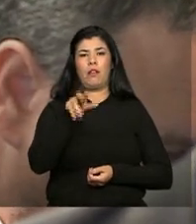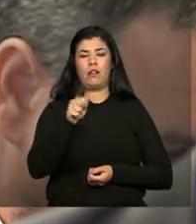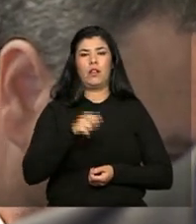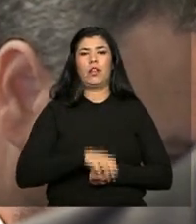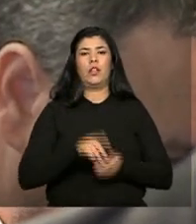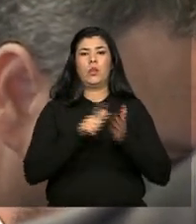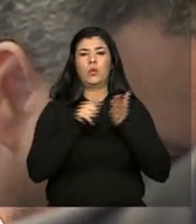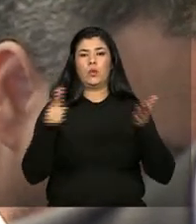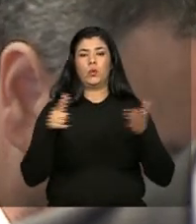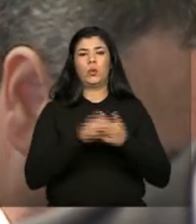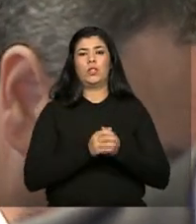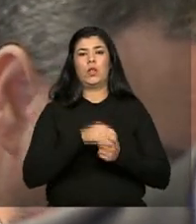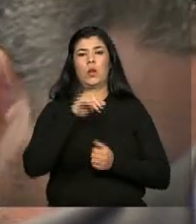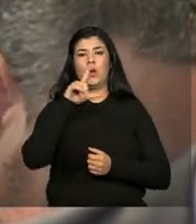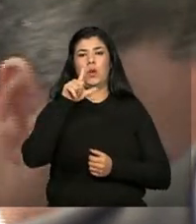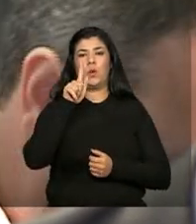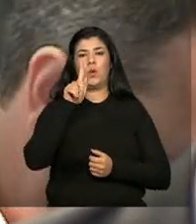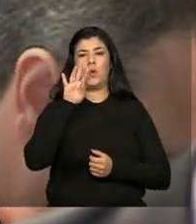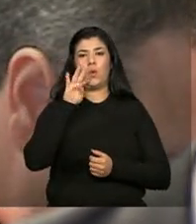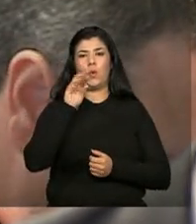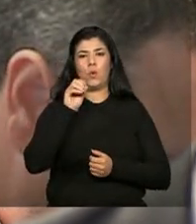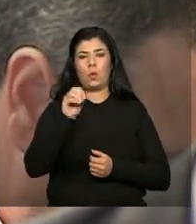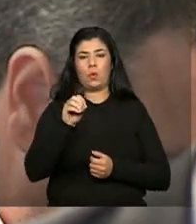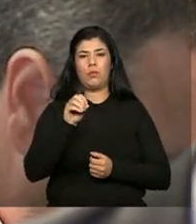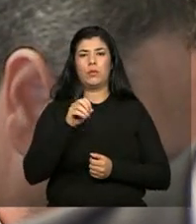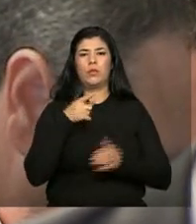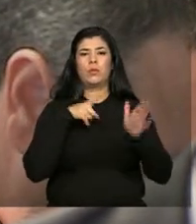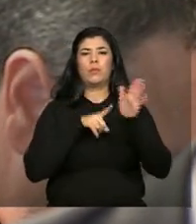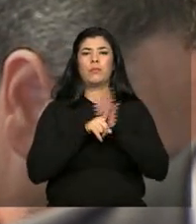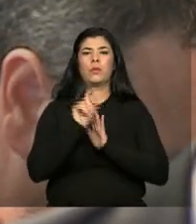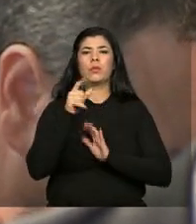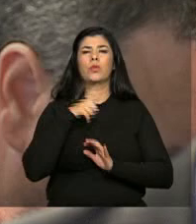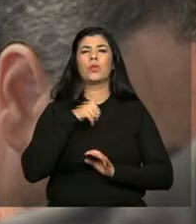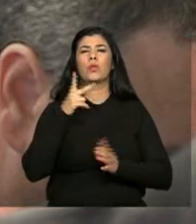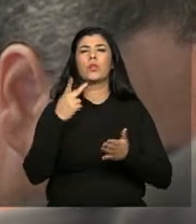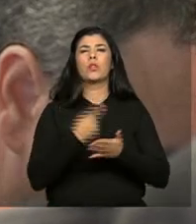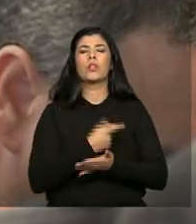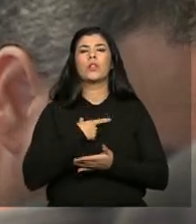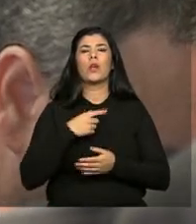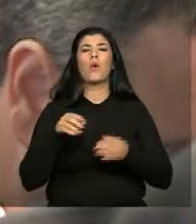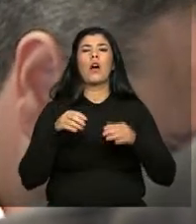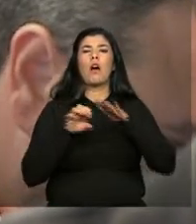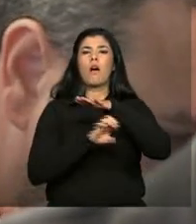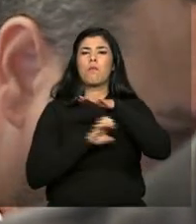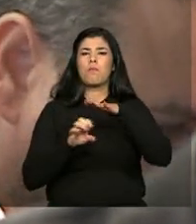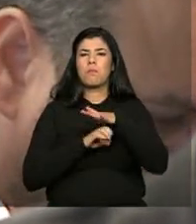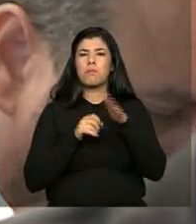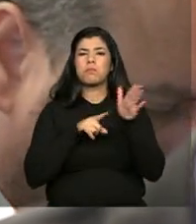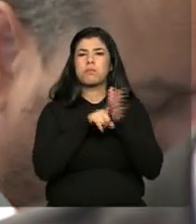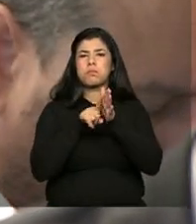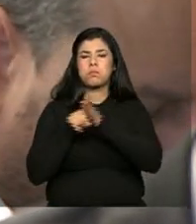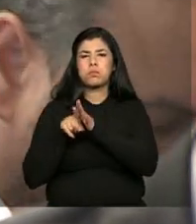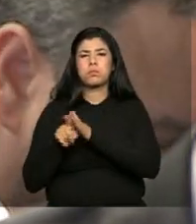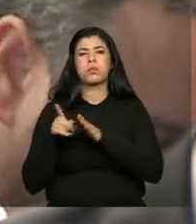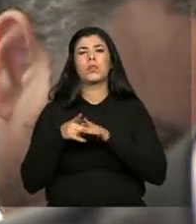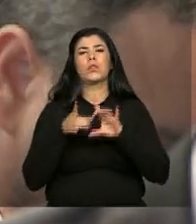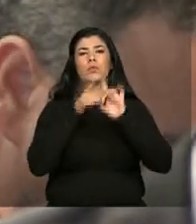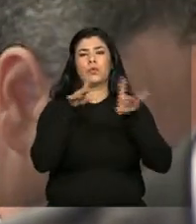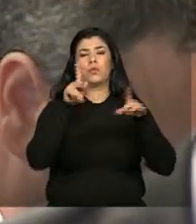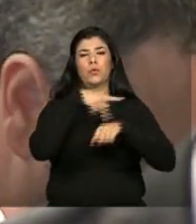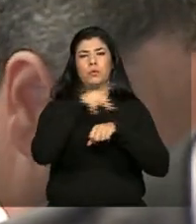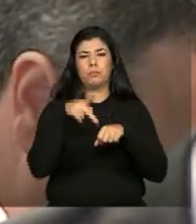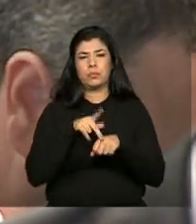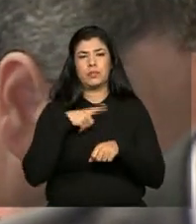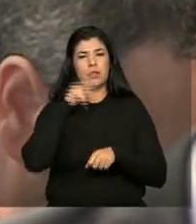saber se o senhor acha que a história de por saiu daqui convencida de que o ajuste fiscal é suficiente para manter